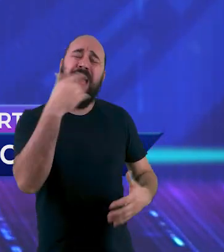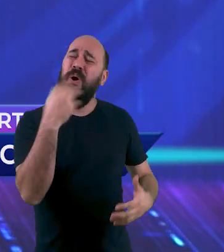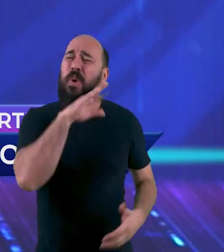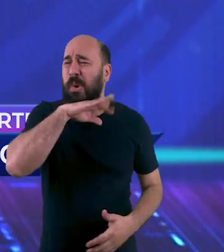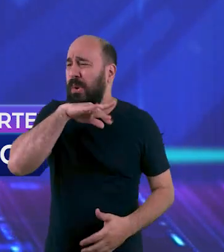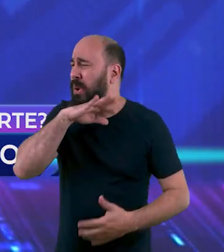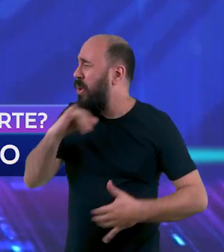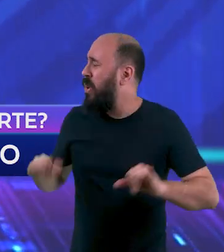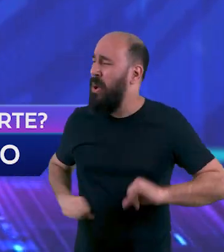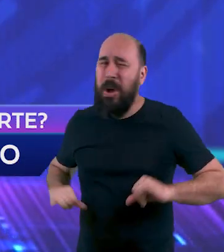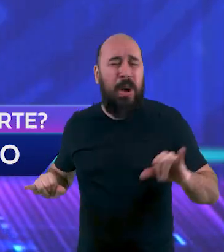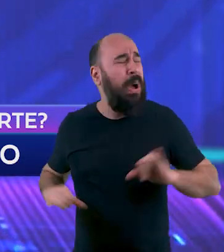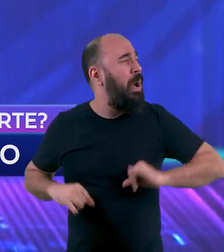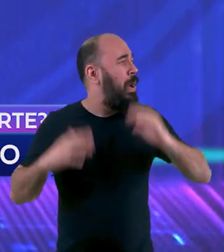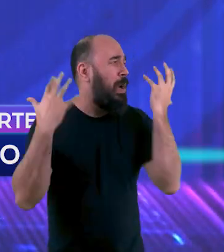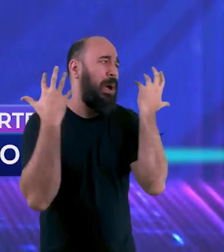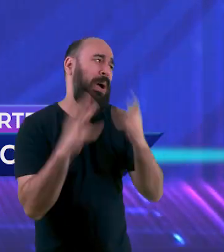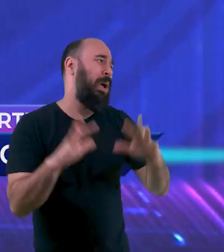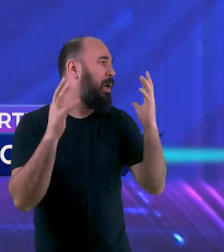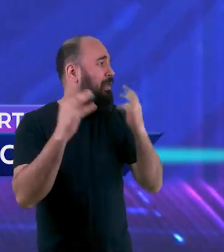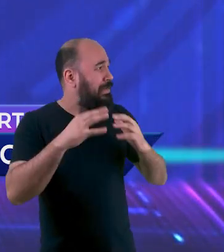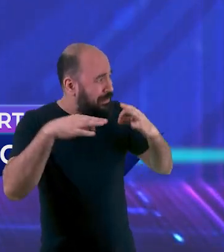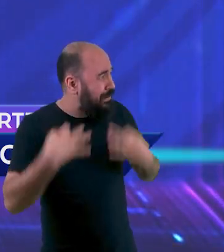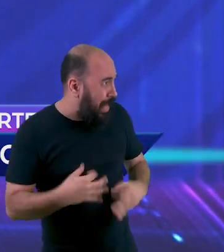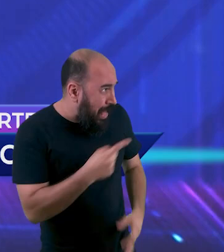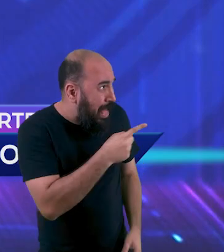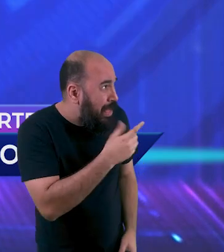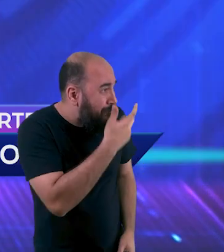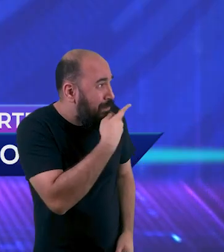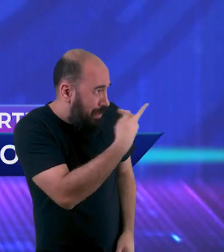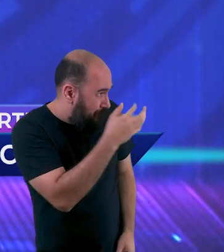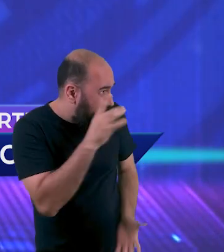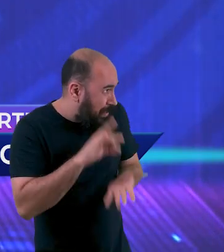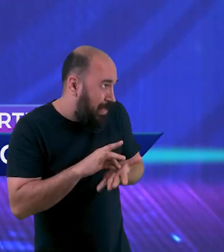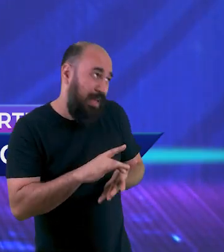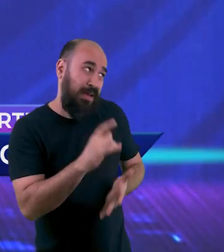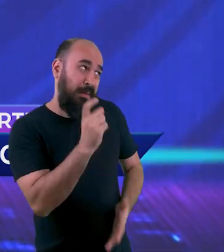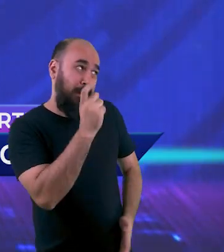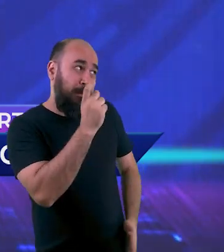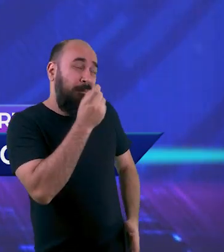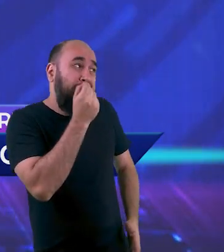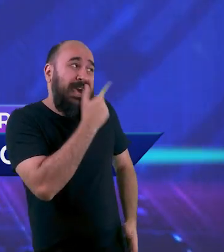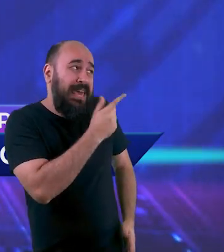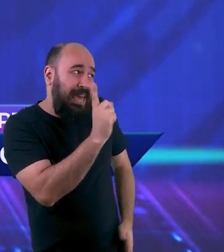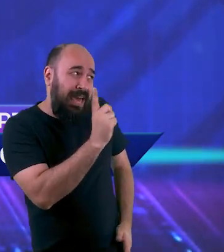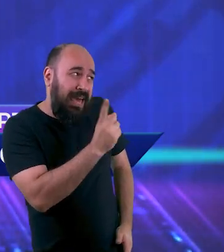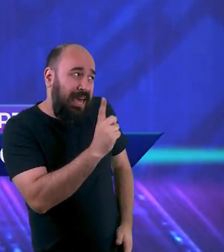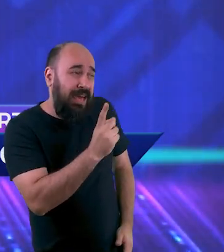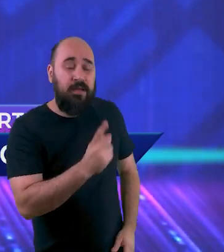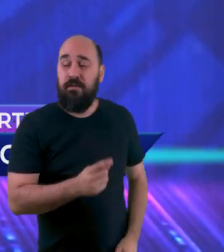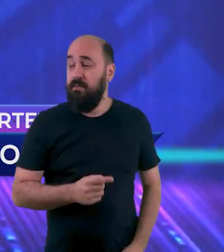Tenho que voltar para lá? Tem certeza? Voltar lá para quê?